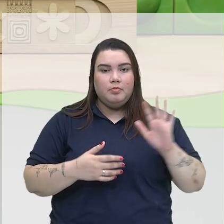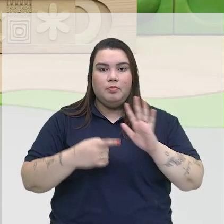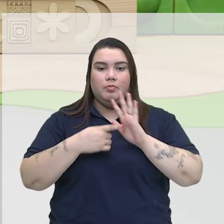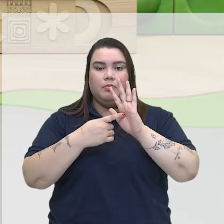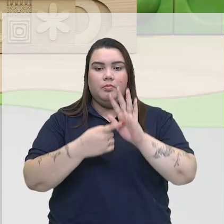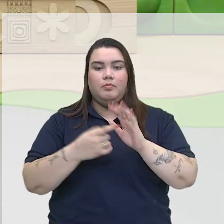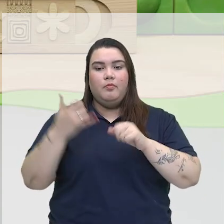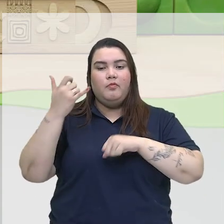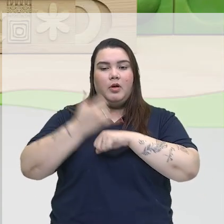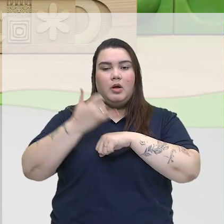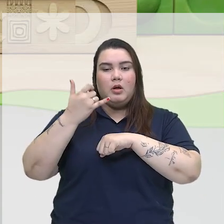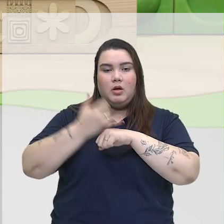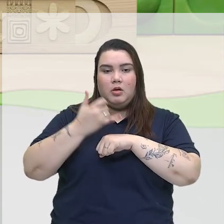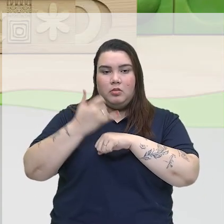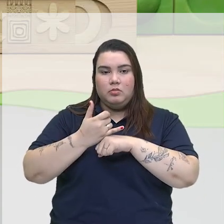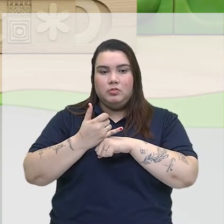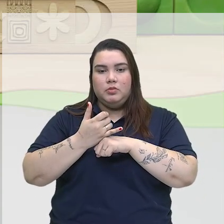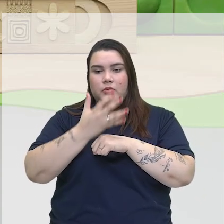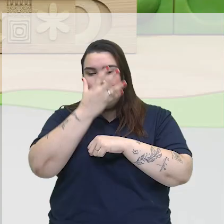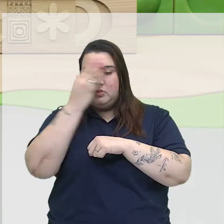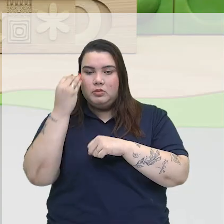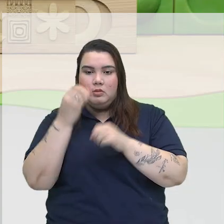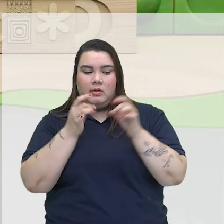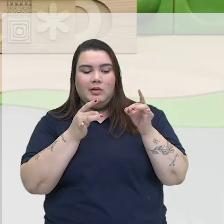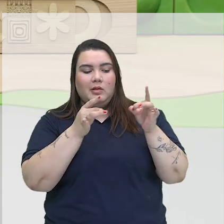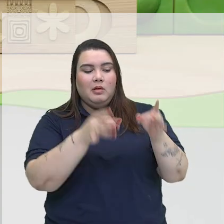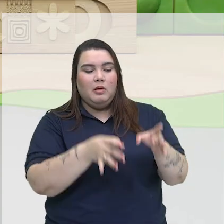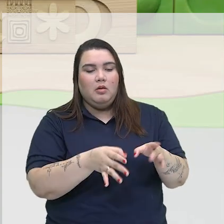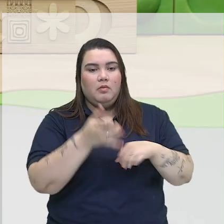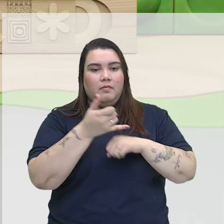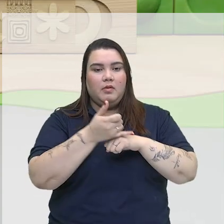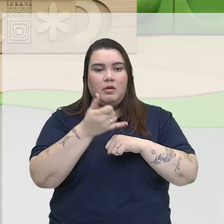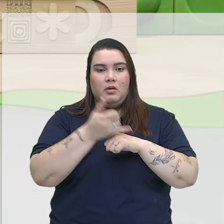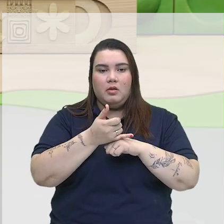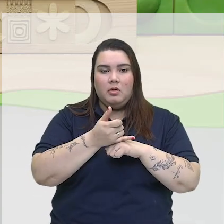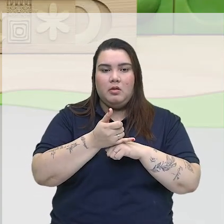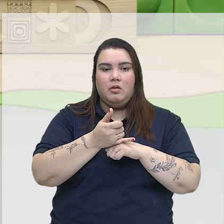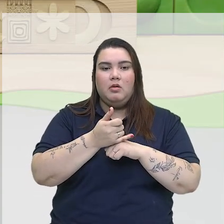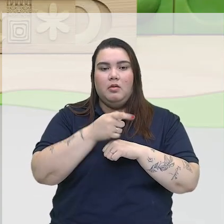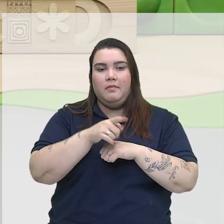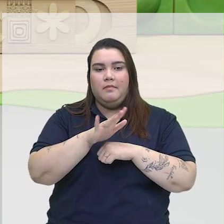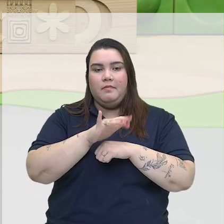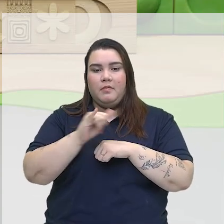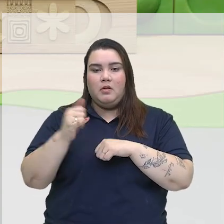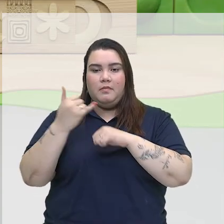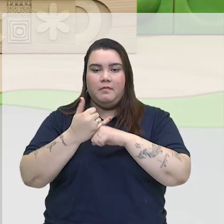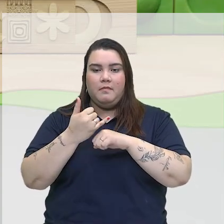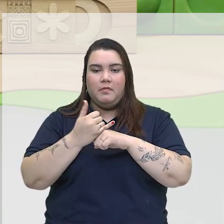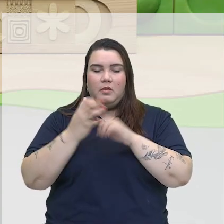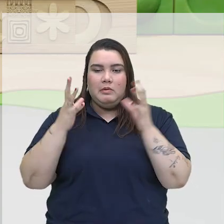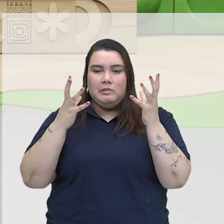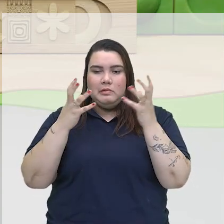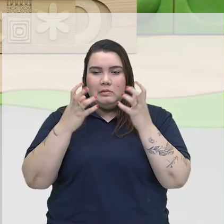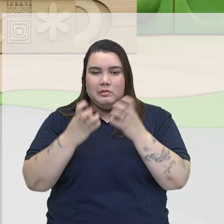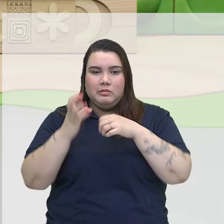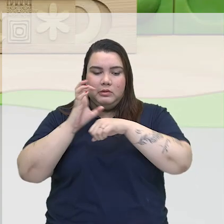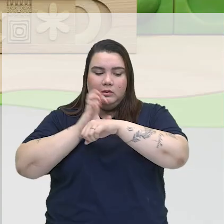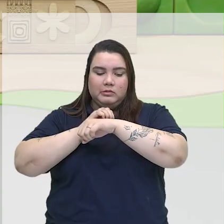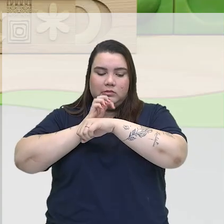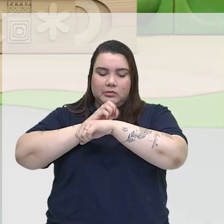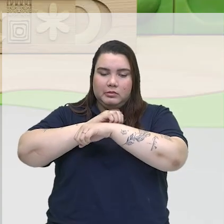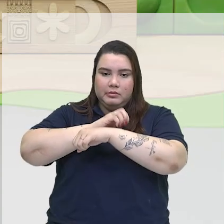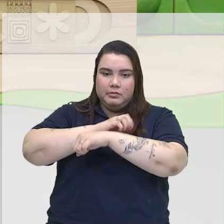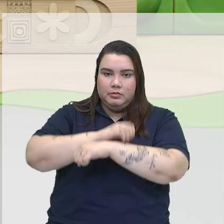o ferro, a gente esqueceu ali um objeto ao ar, ele vai também passar pelo processo